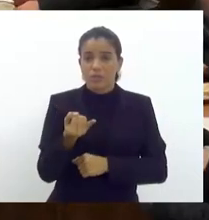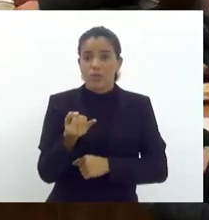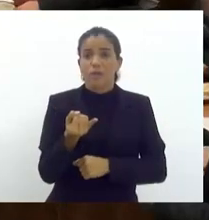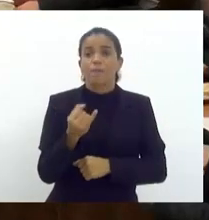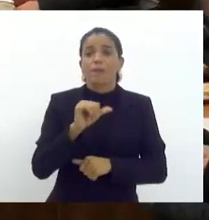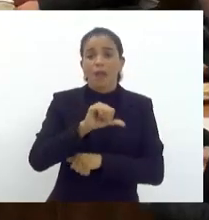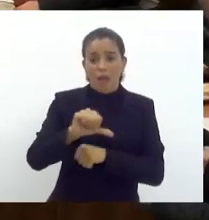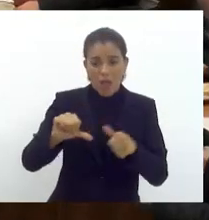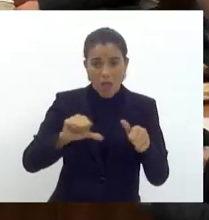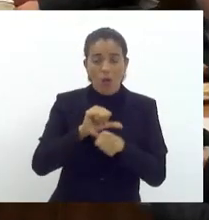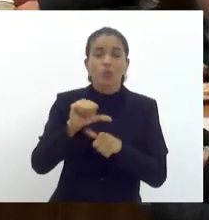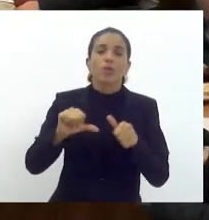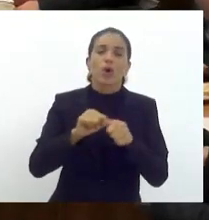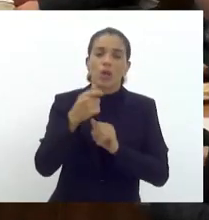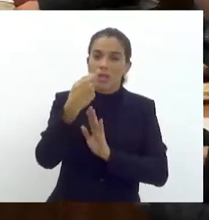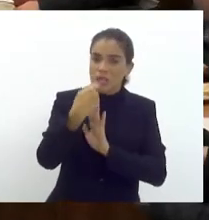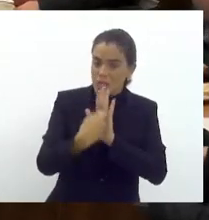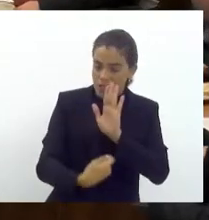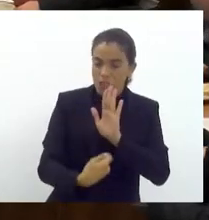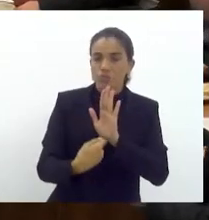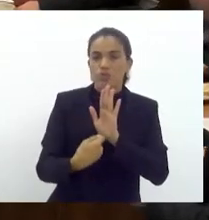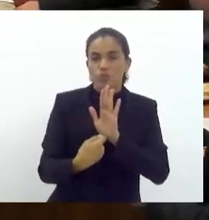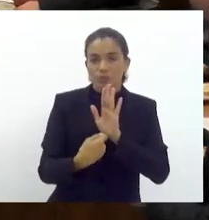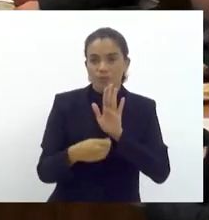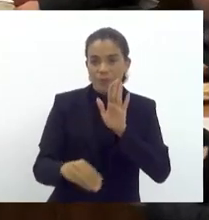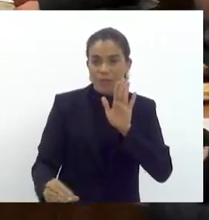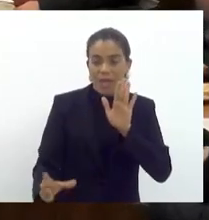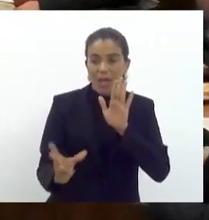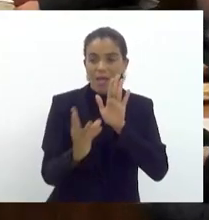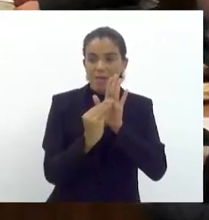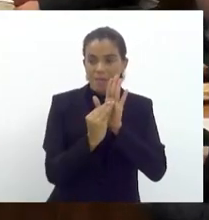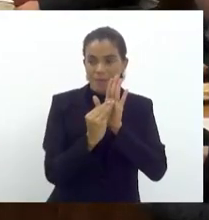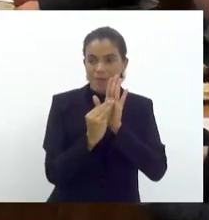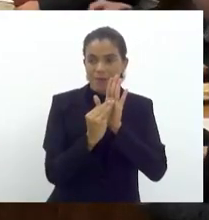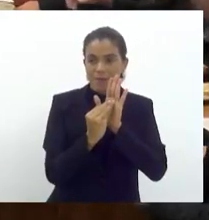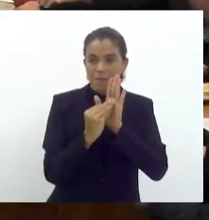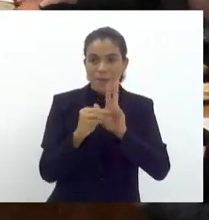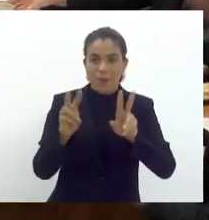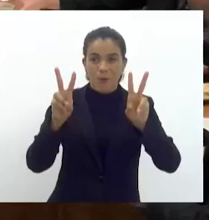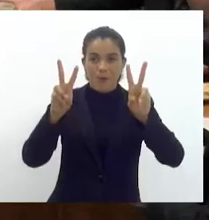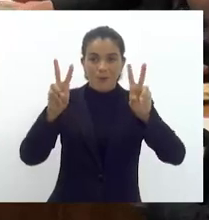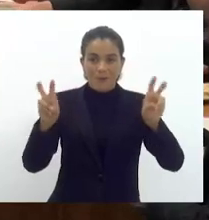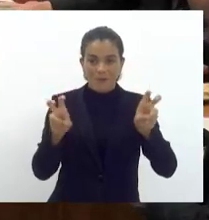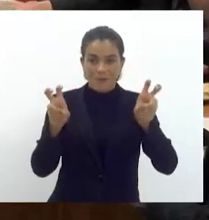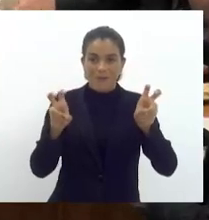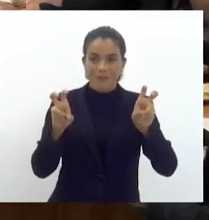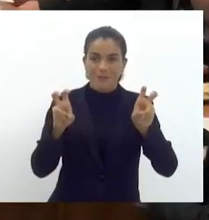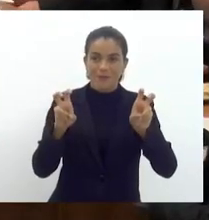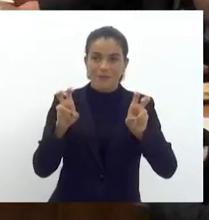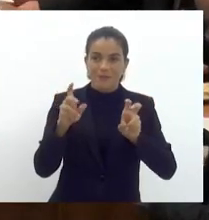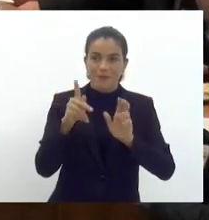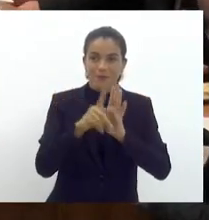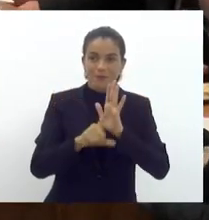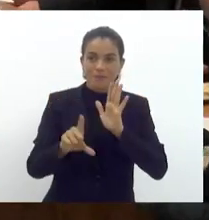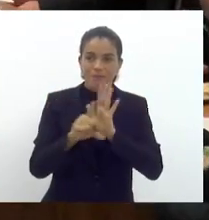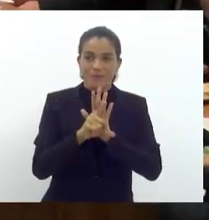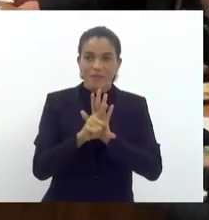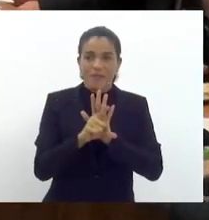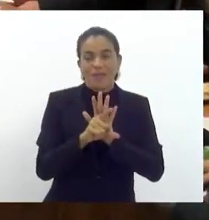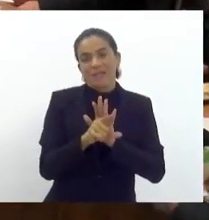alteram correção textual da ementa ou seja o título do projeto e o artigo primeiro